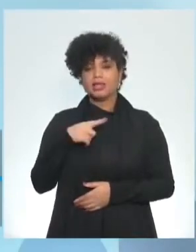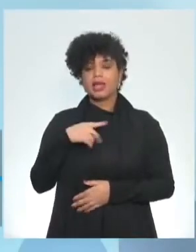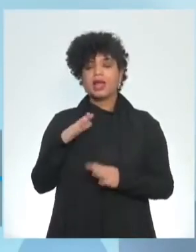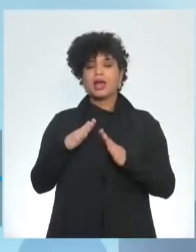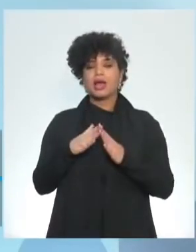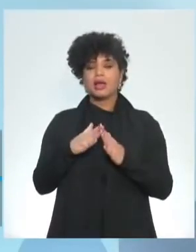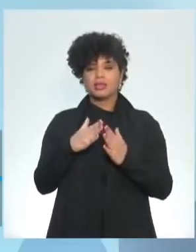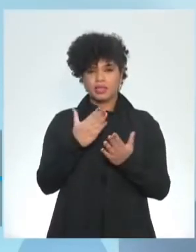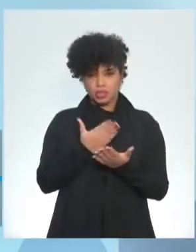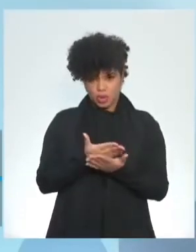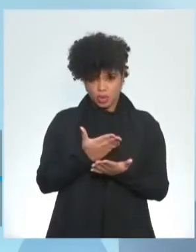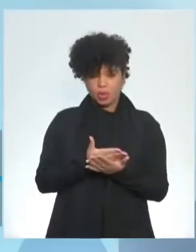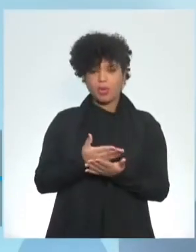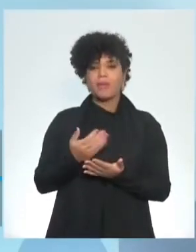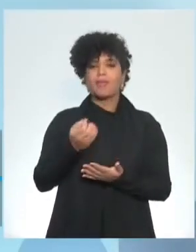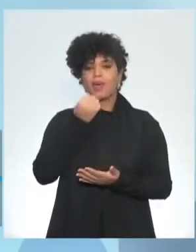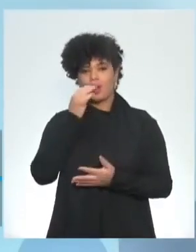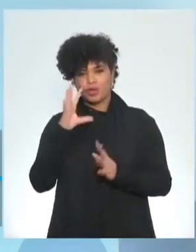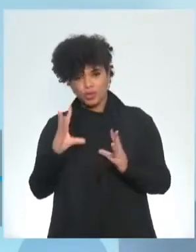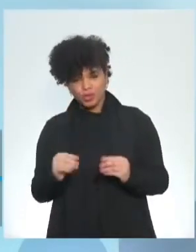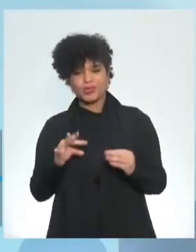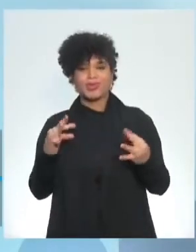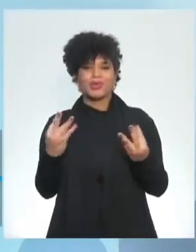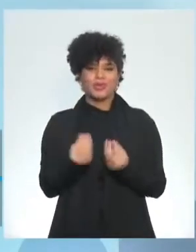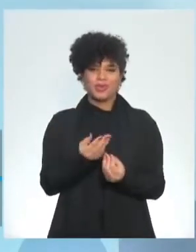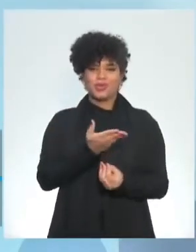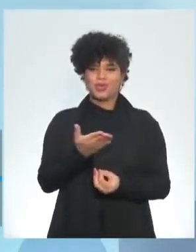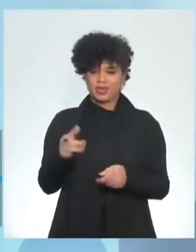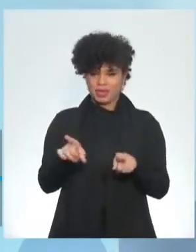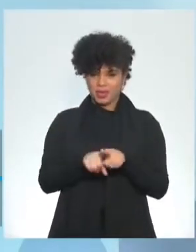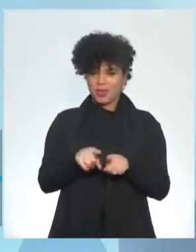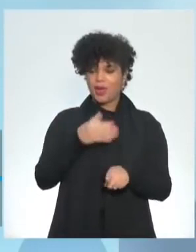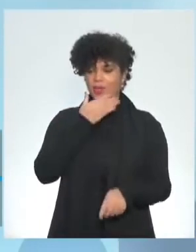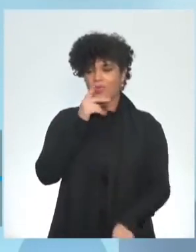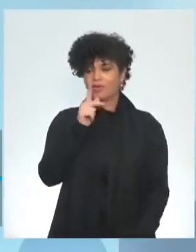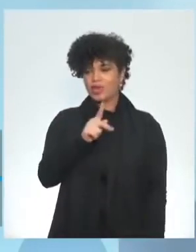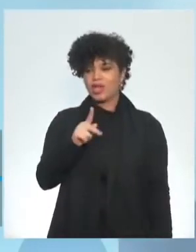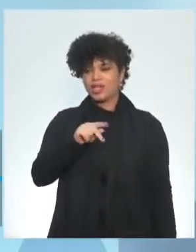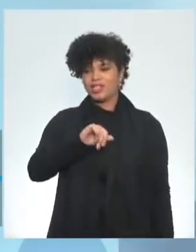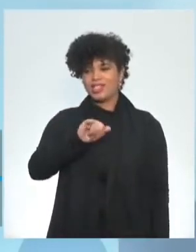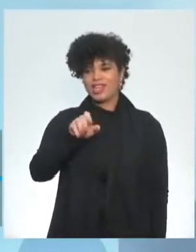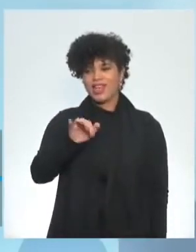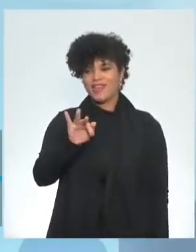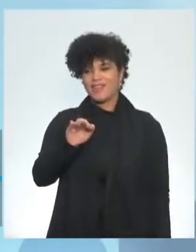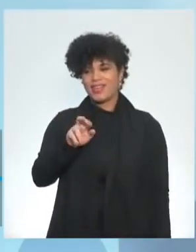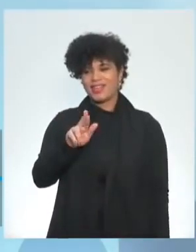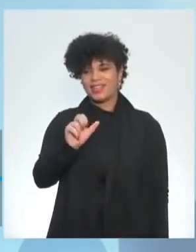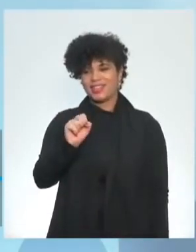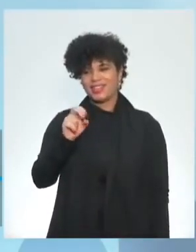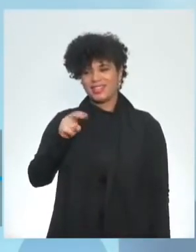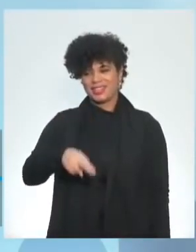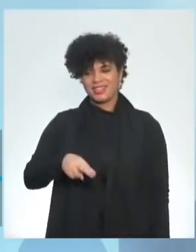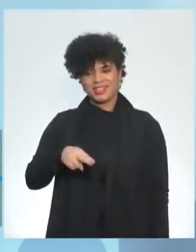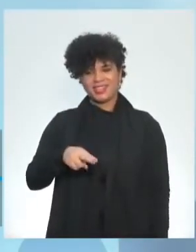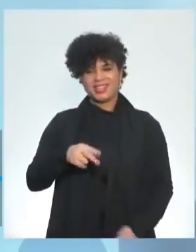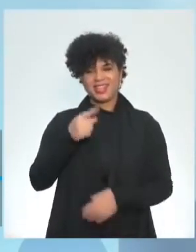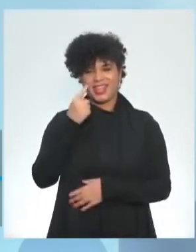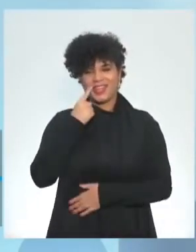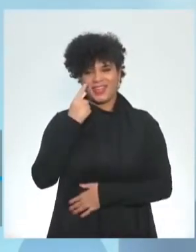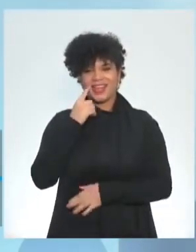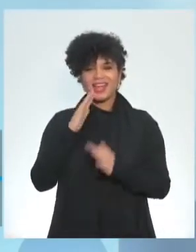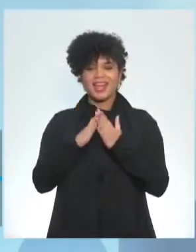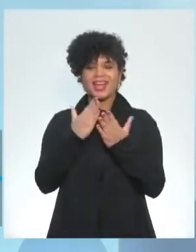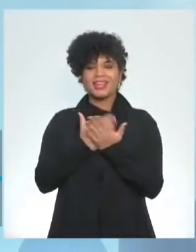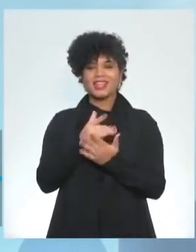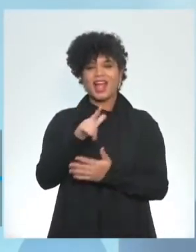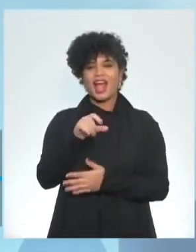do Rio Preto, aqui mandando uma boa noite para vocês também, com o professor Jefferson. Sim, titulação, é a última que ele ler. A escola